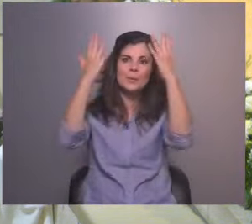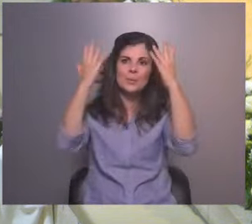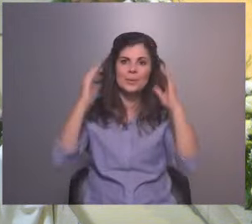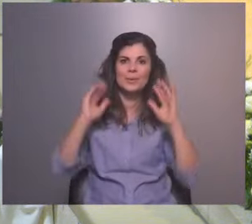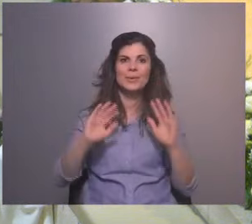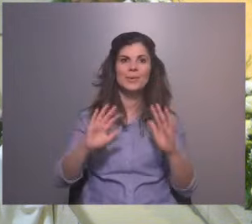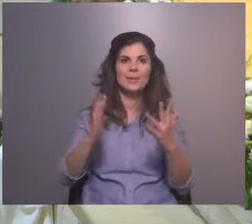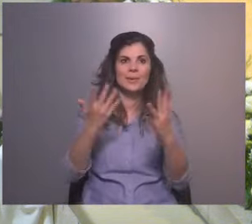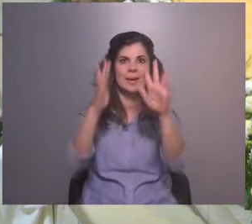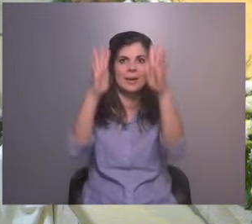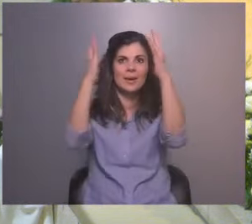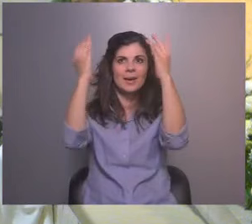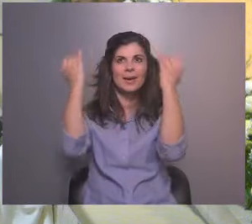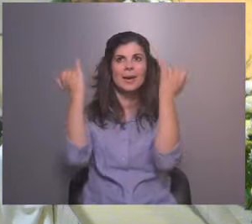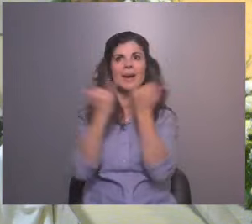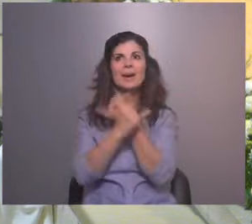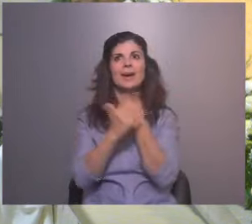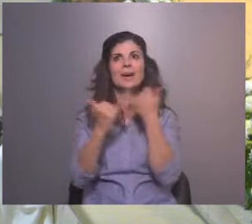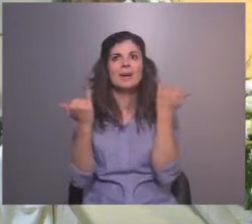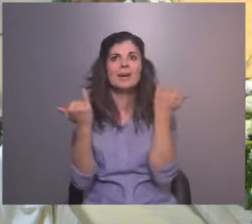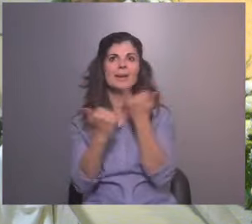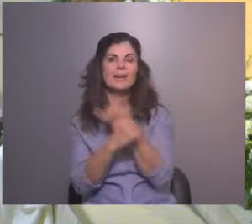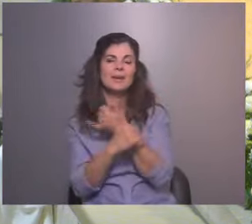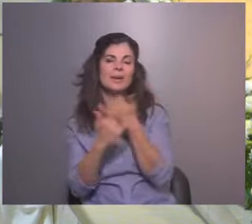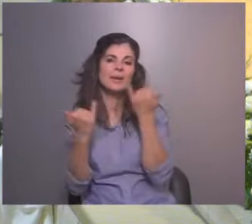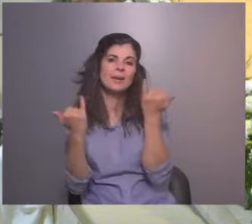Cantamos.